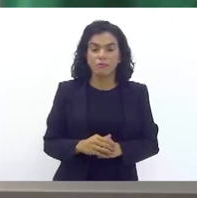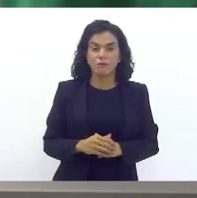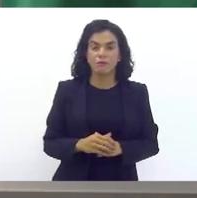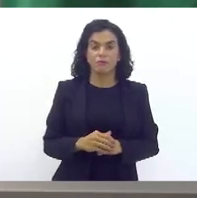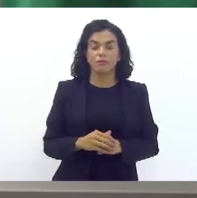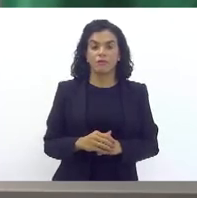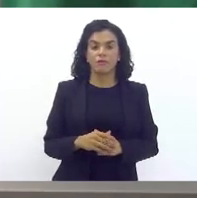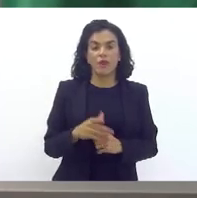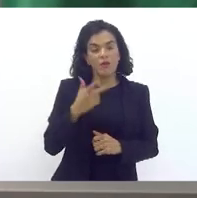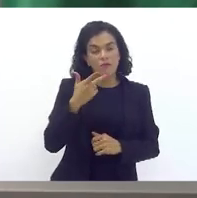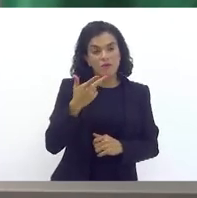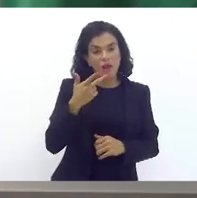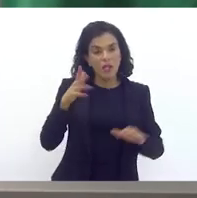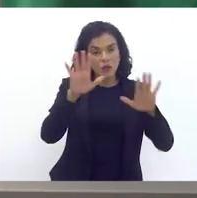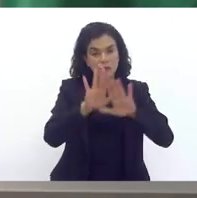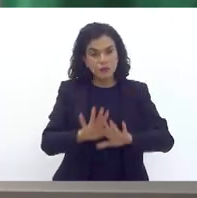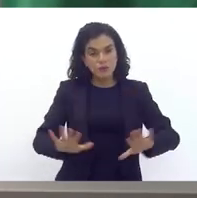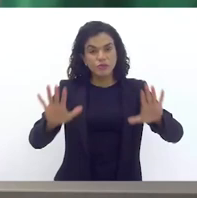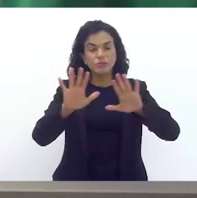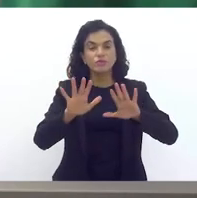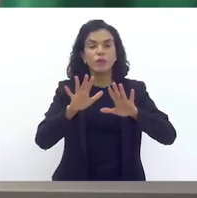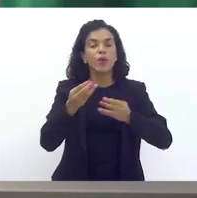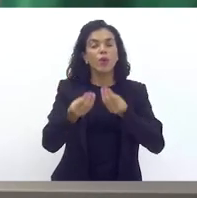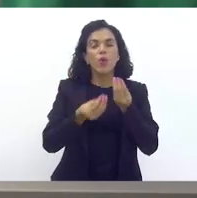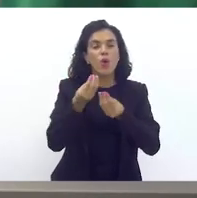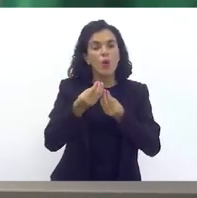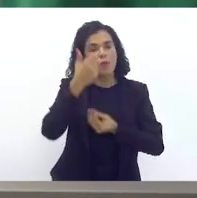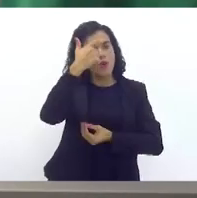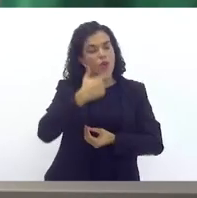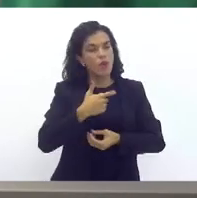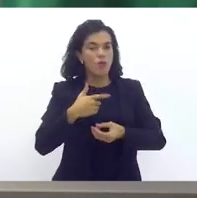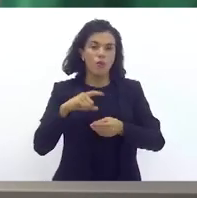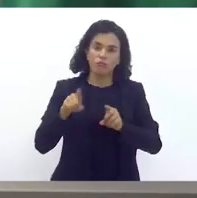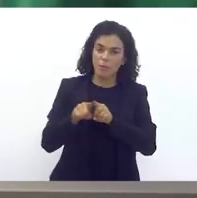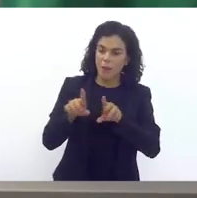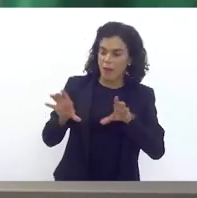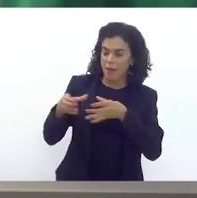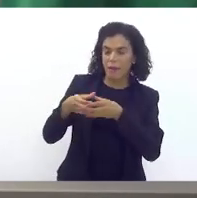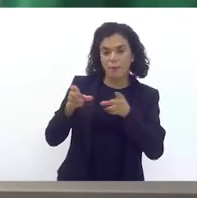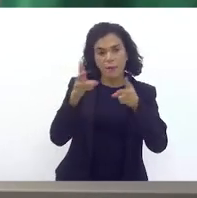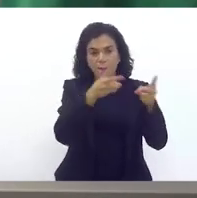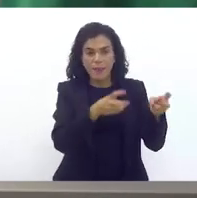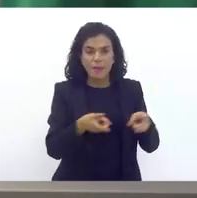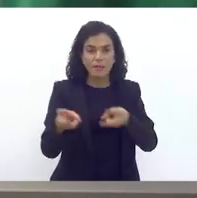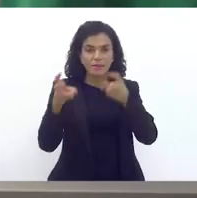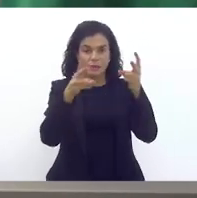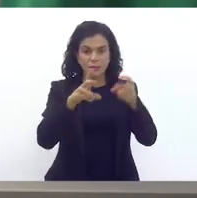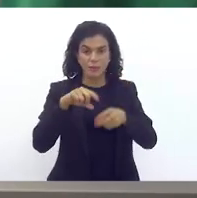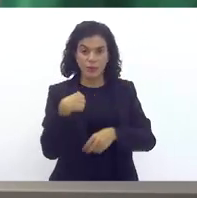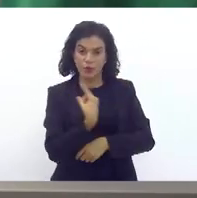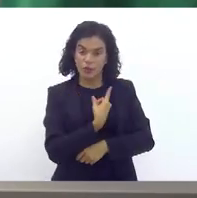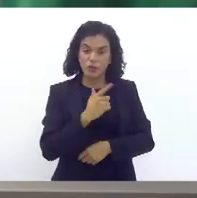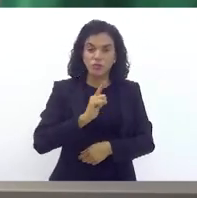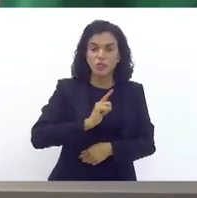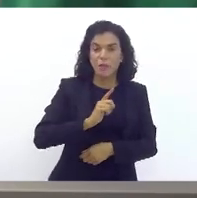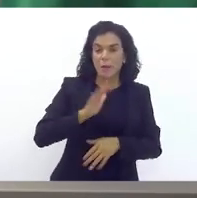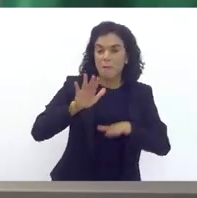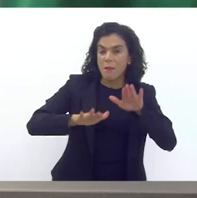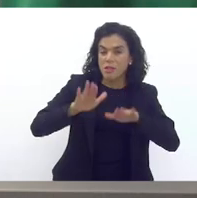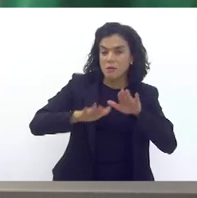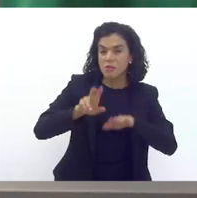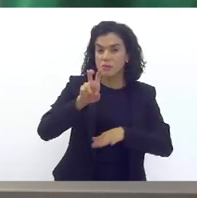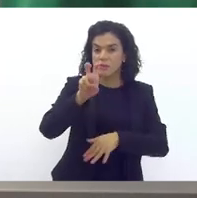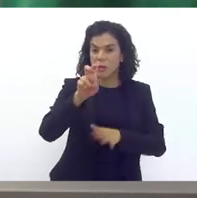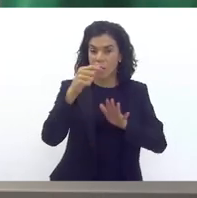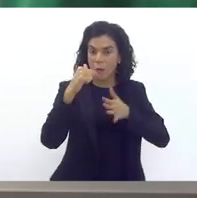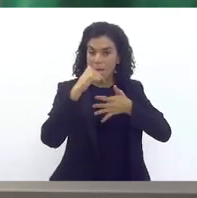grosso modo, qual é a percepção que nós temos? Nós estamos com pelo menos 5 desses